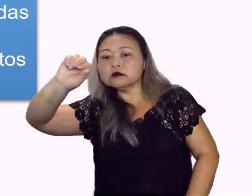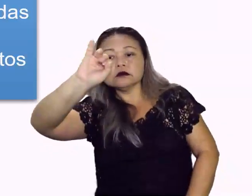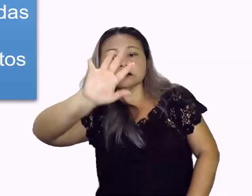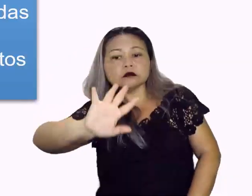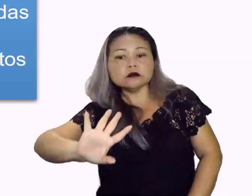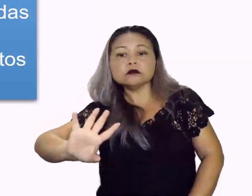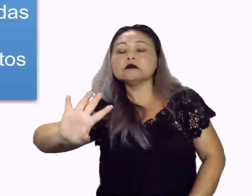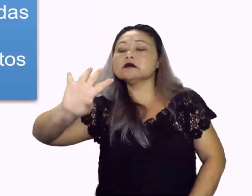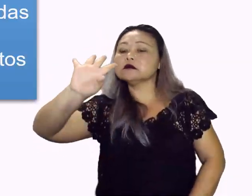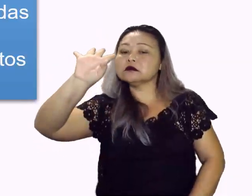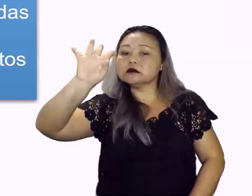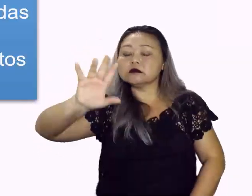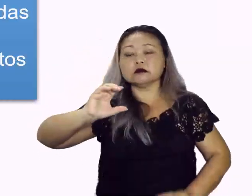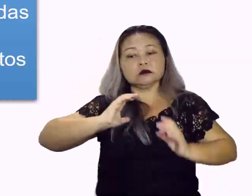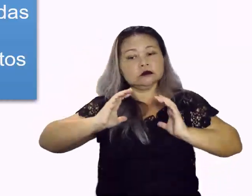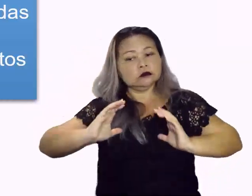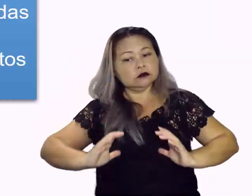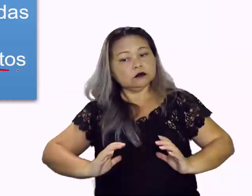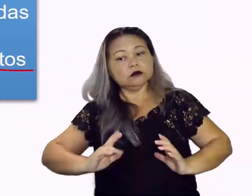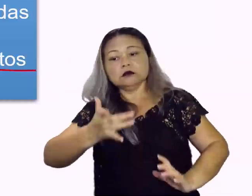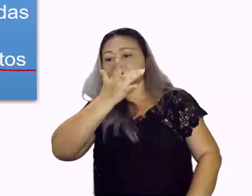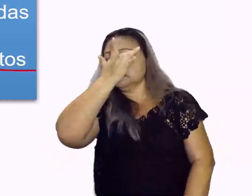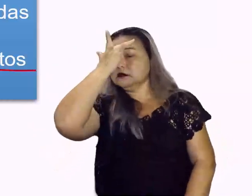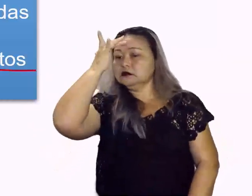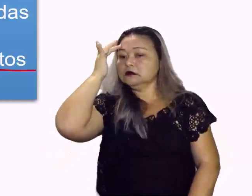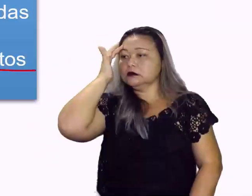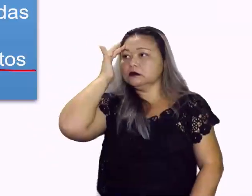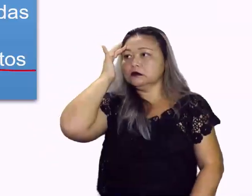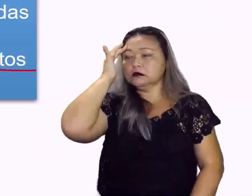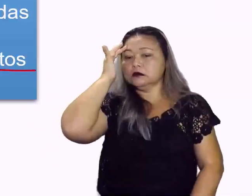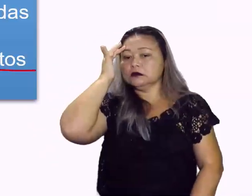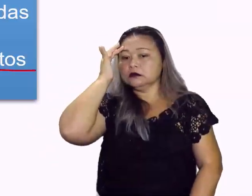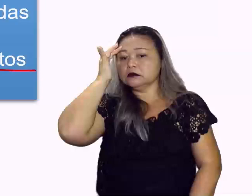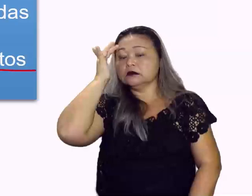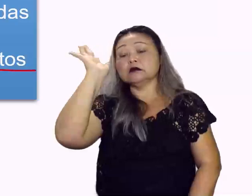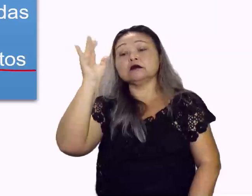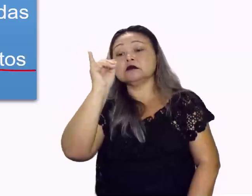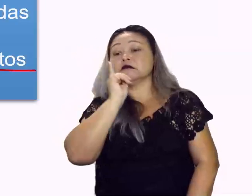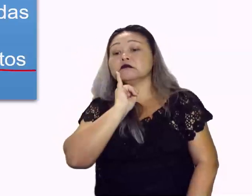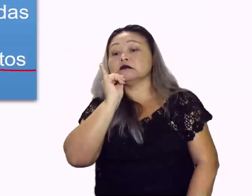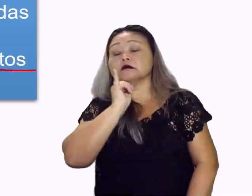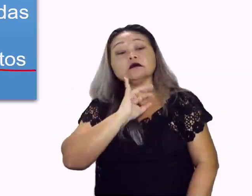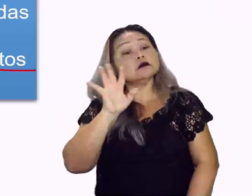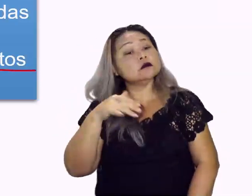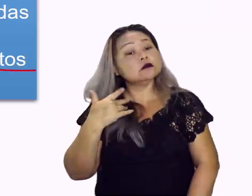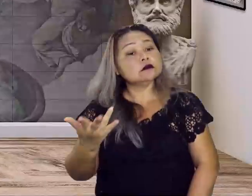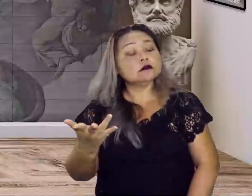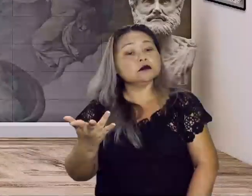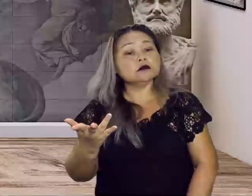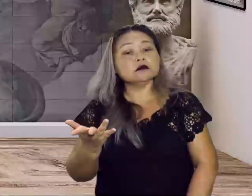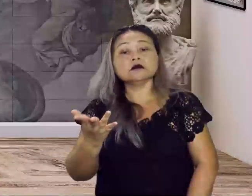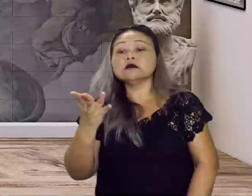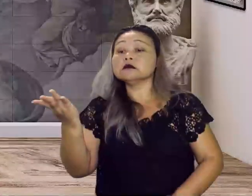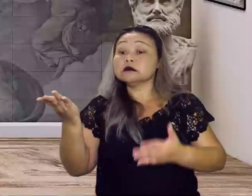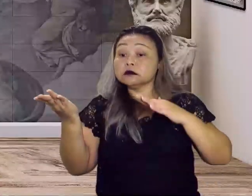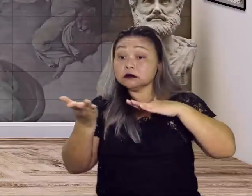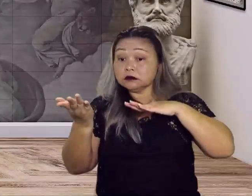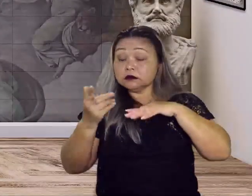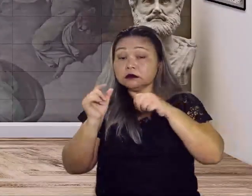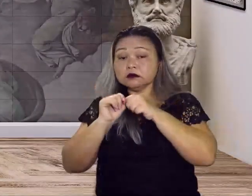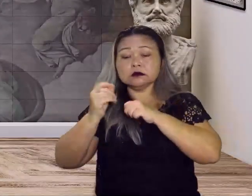fala muito. Comportamento de pessoas e pessoas. Exemplo, gente. Na atualidade,